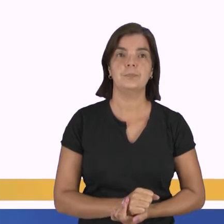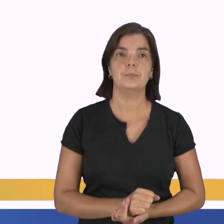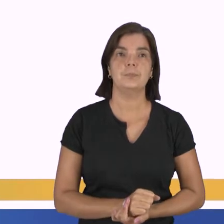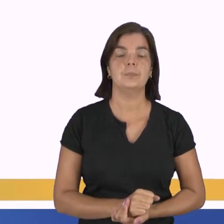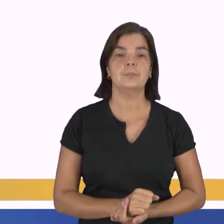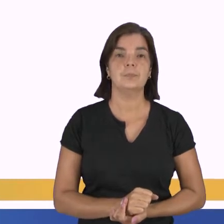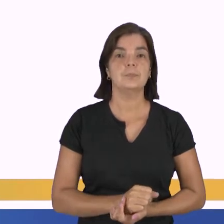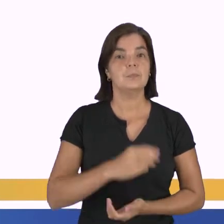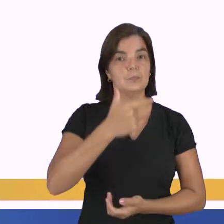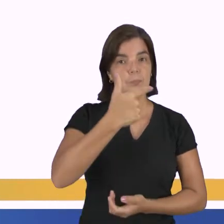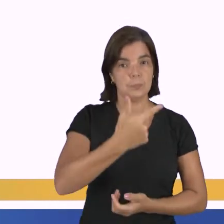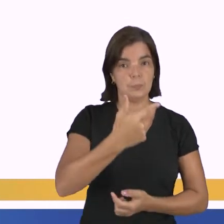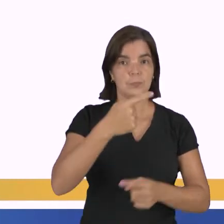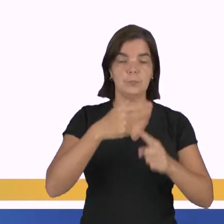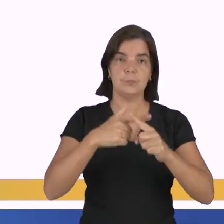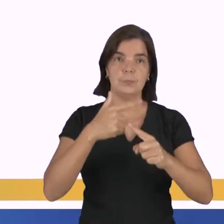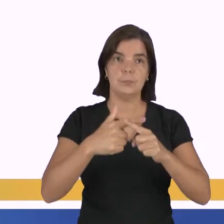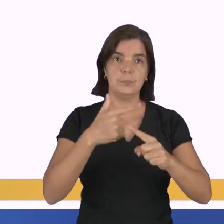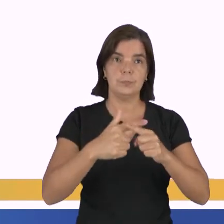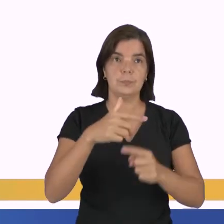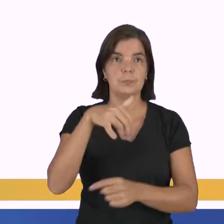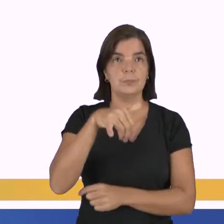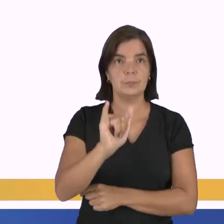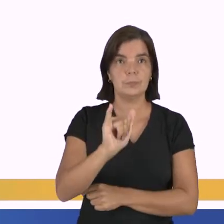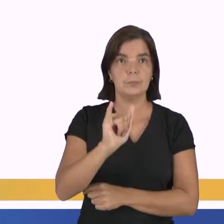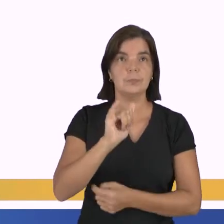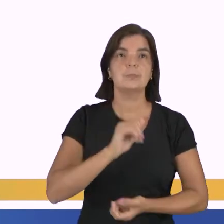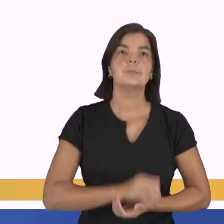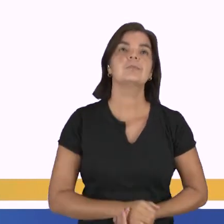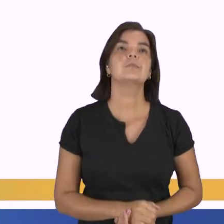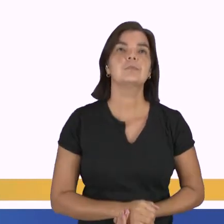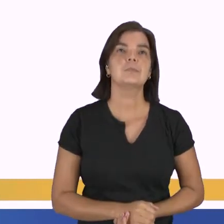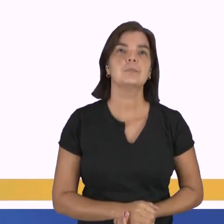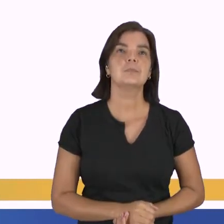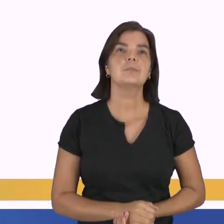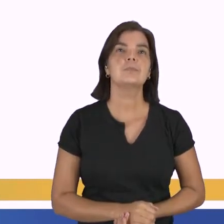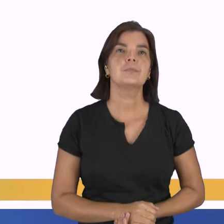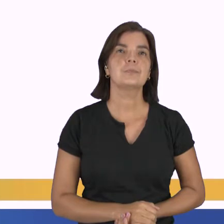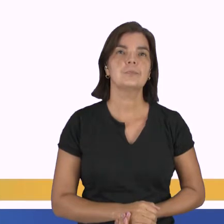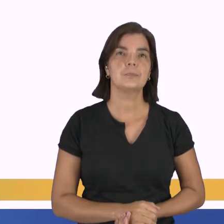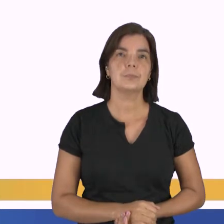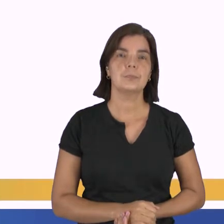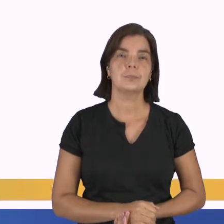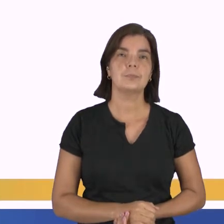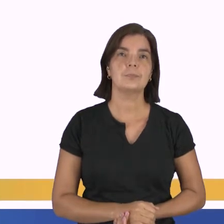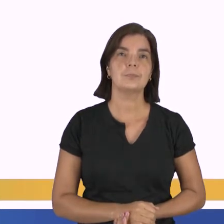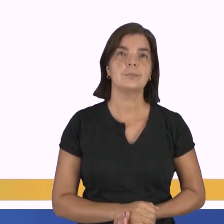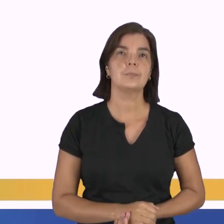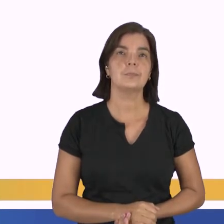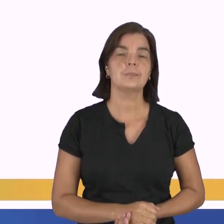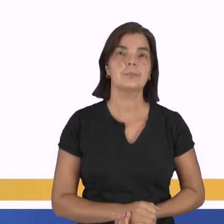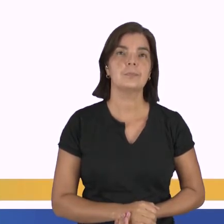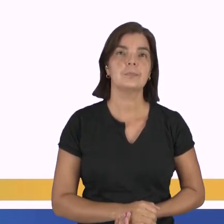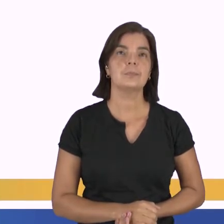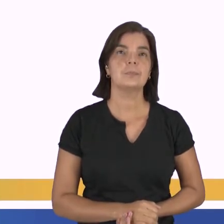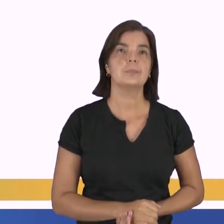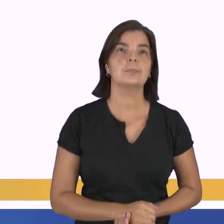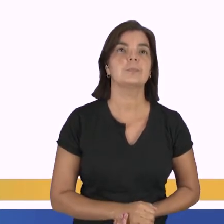é pegar dois aqui ó eu tenho que pegar dois XY